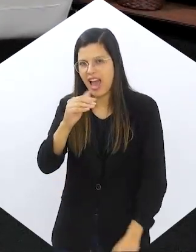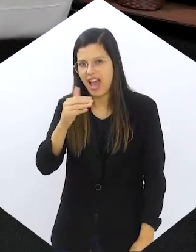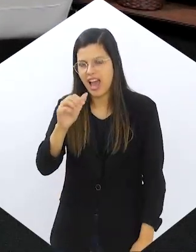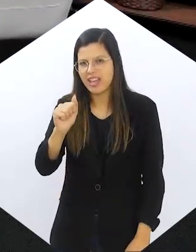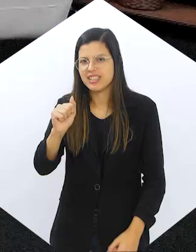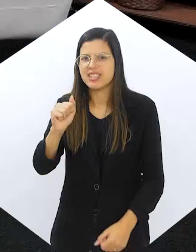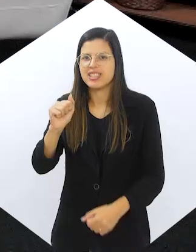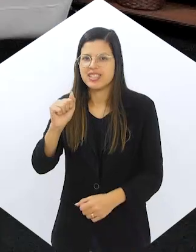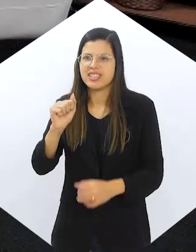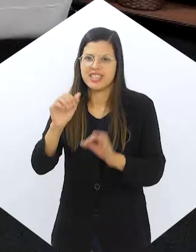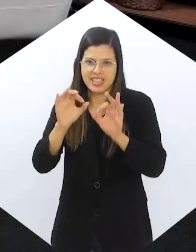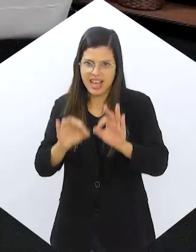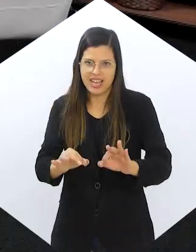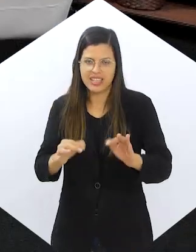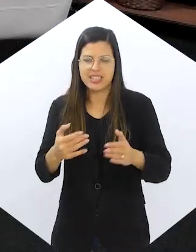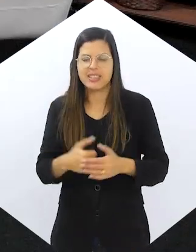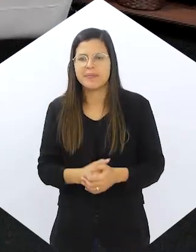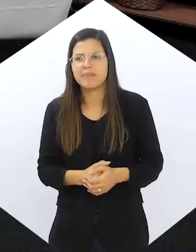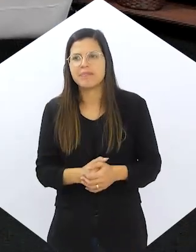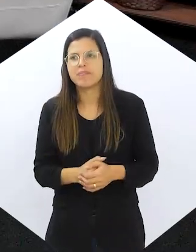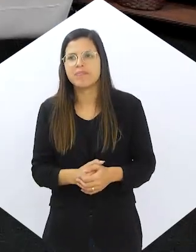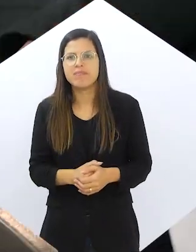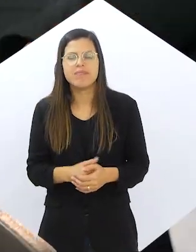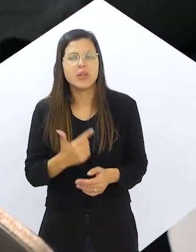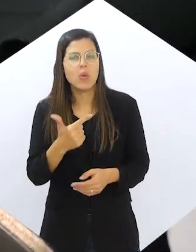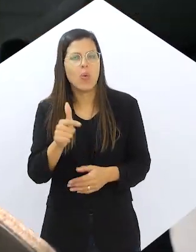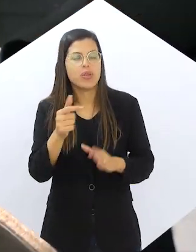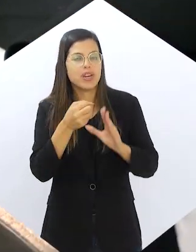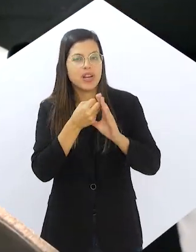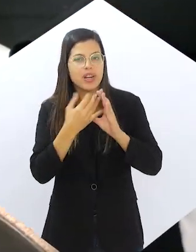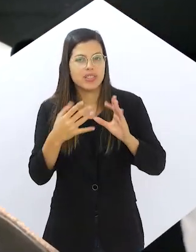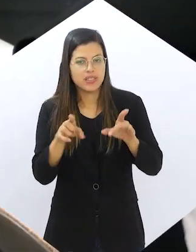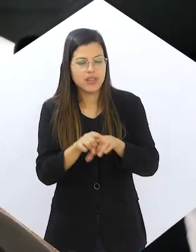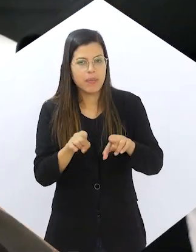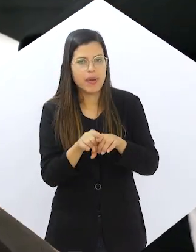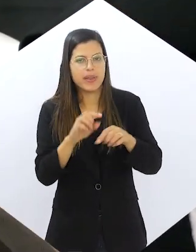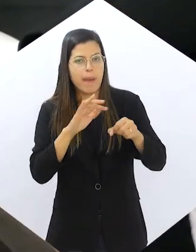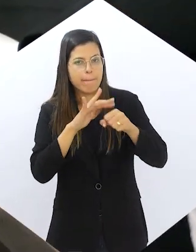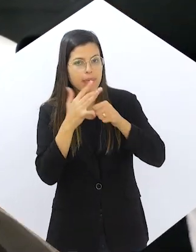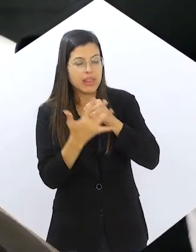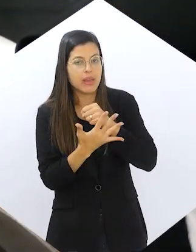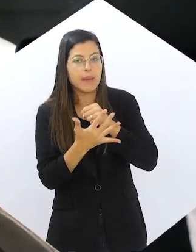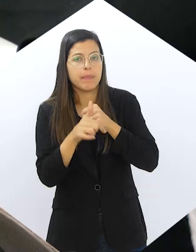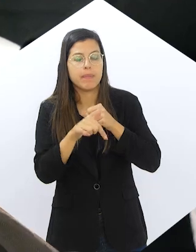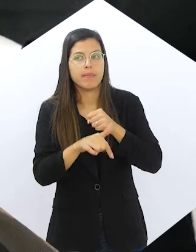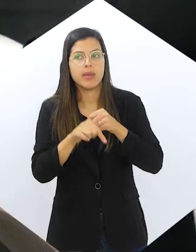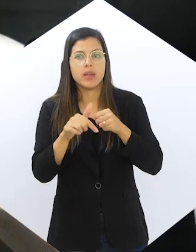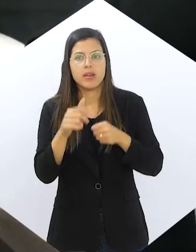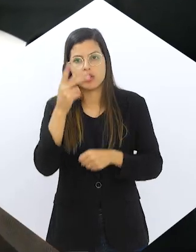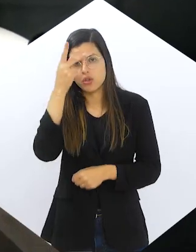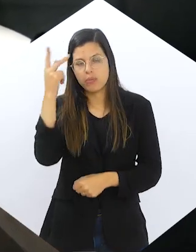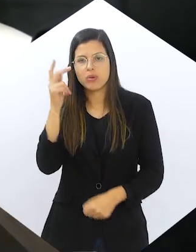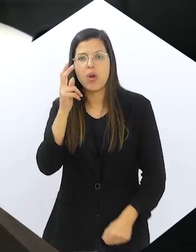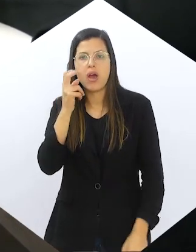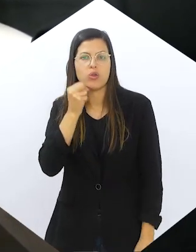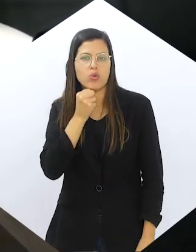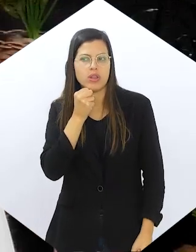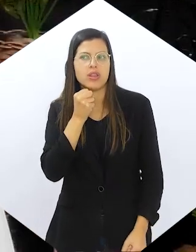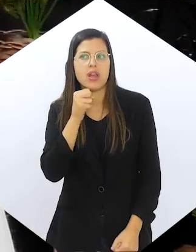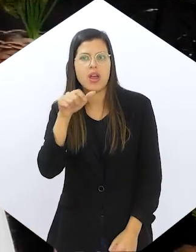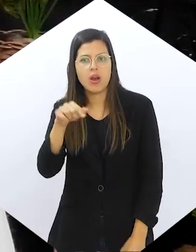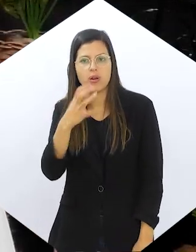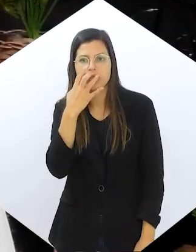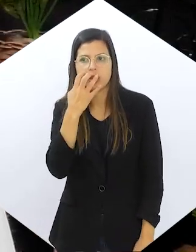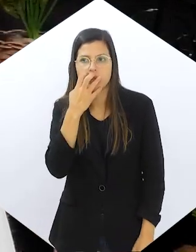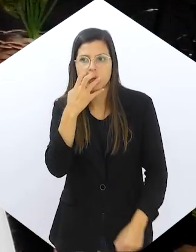malhados, os... São os que não têm a raça E definida. essa é outra característica também da pandemia, que as pessoas passaram a adotar cães sem raça,